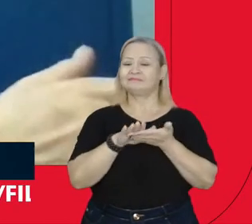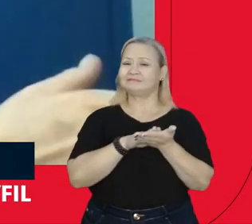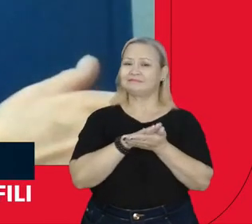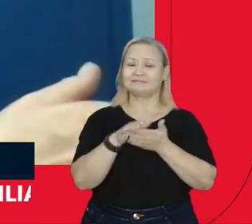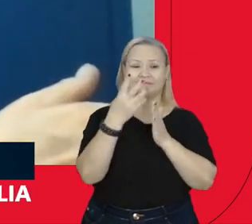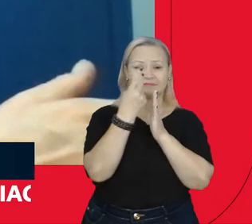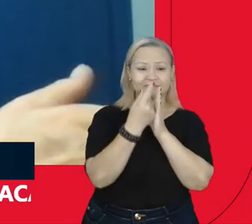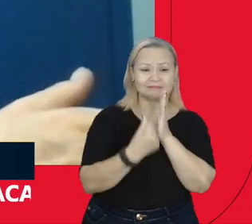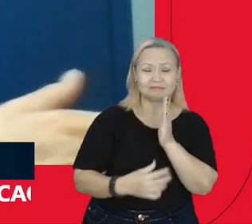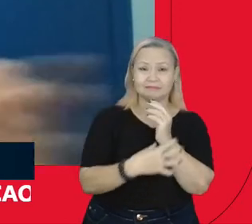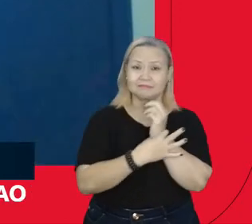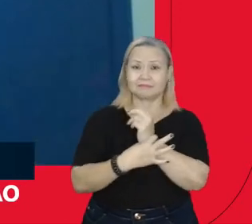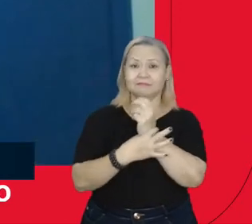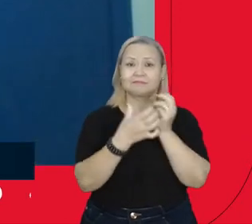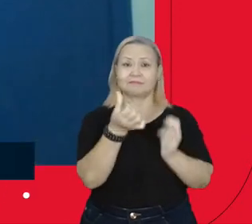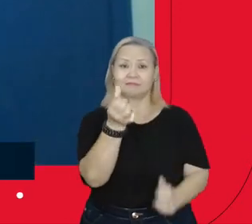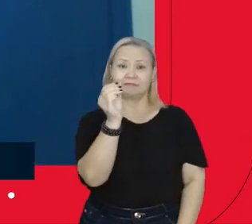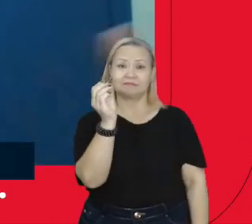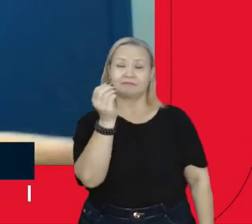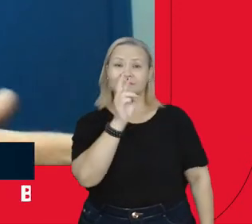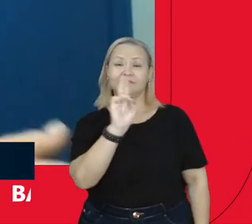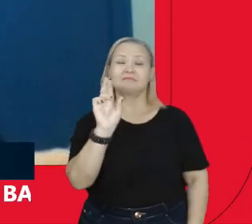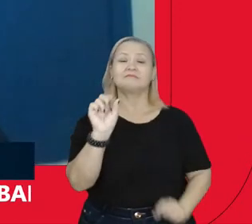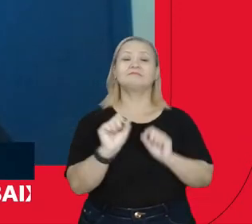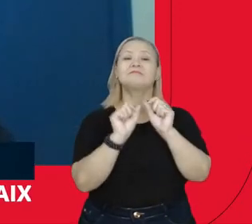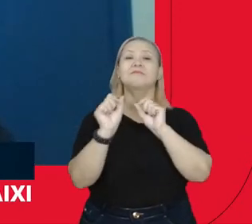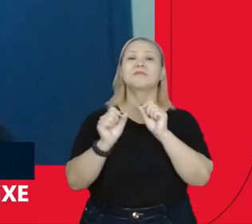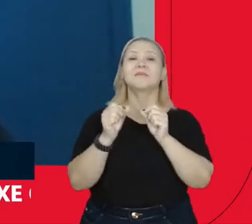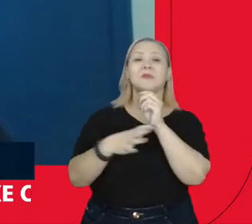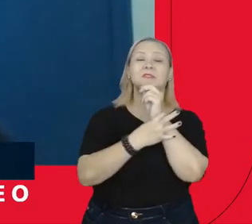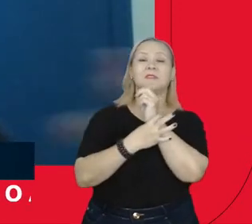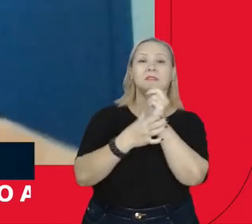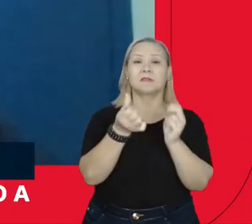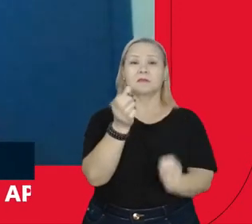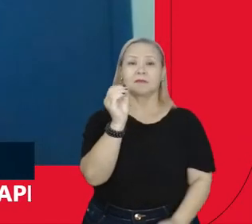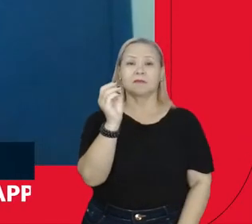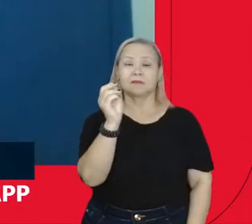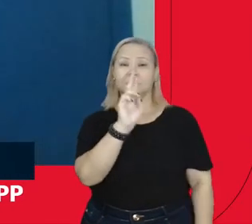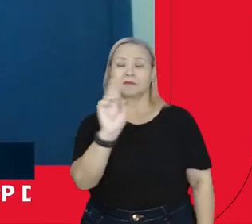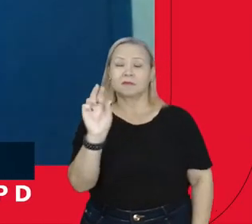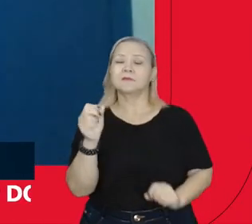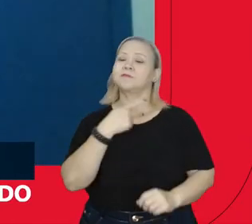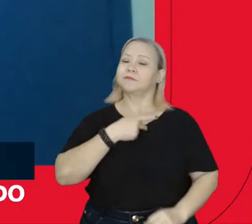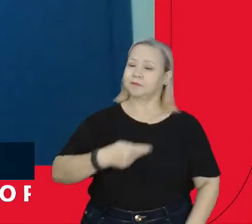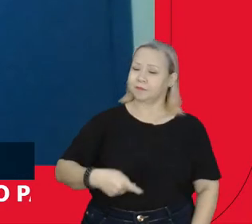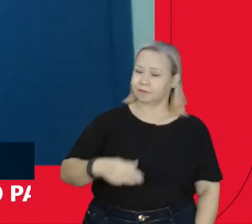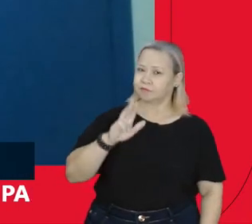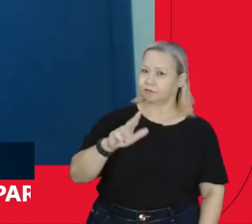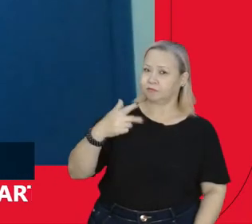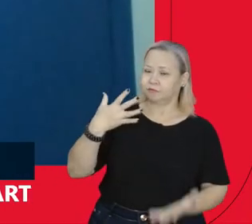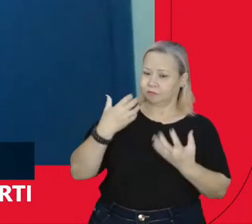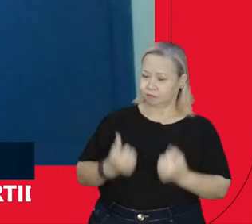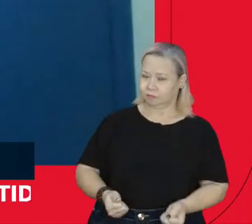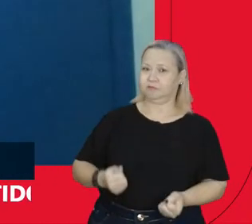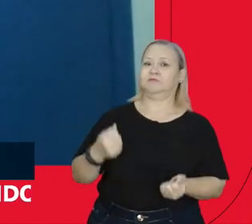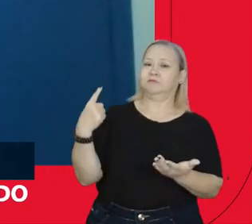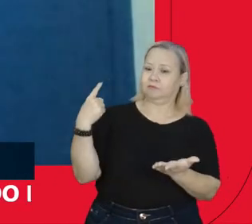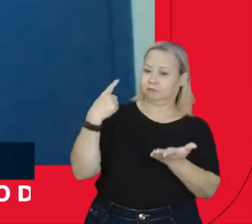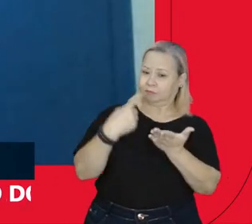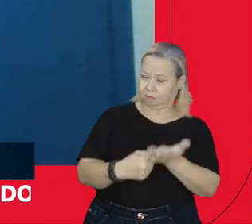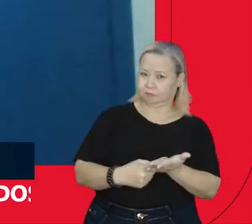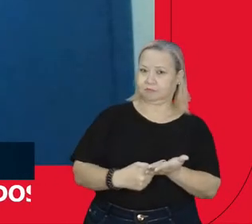orçamento que garanta os R$600. Quem vai garantir os R$600? O presidente Lula, que está assumindo esse compromisso, não só com